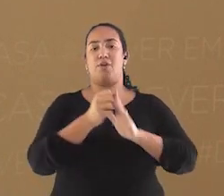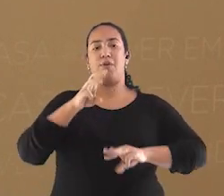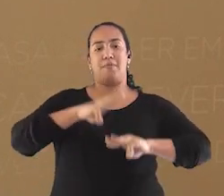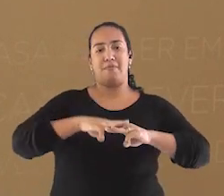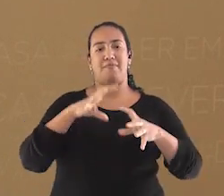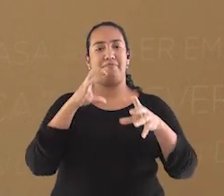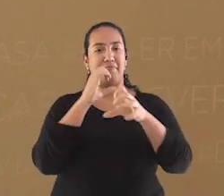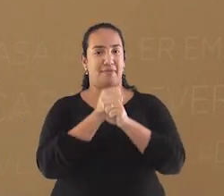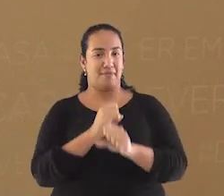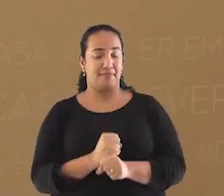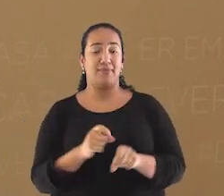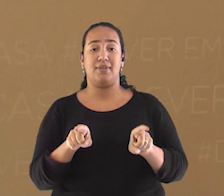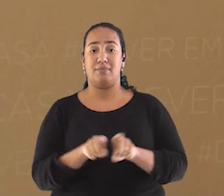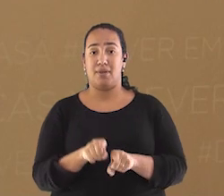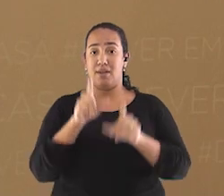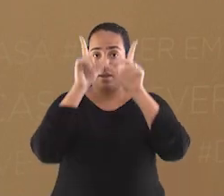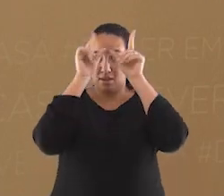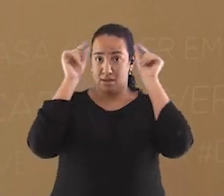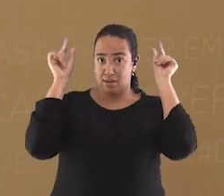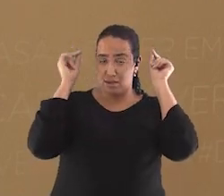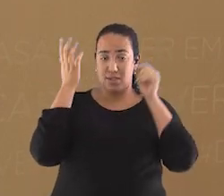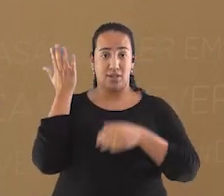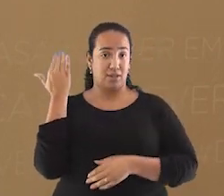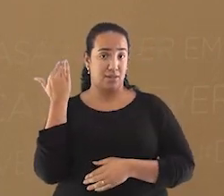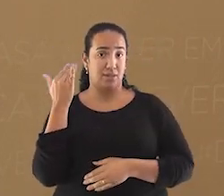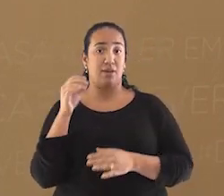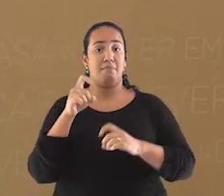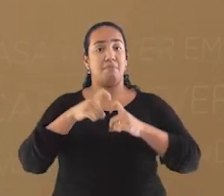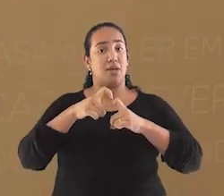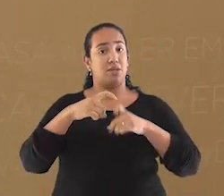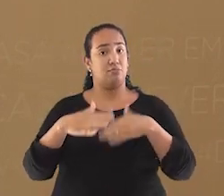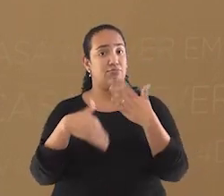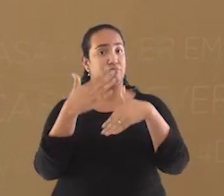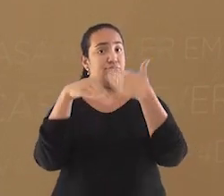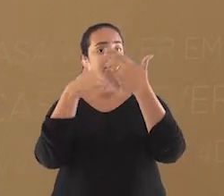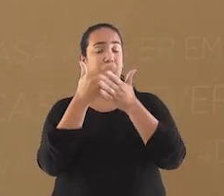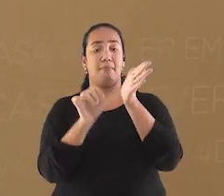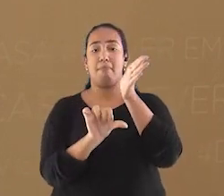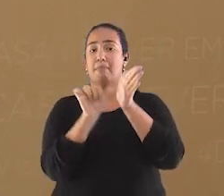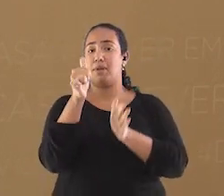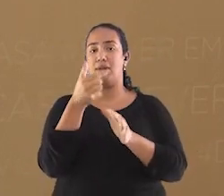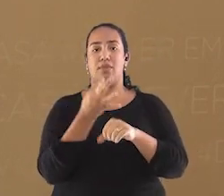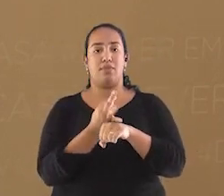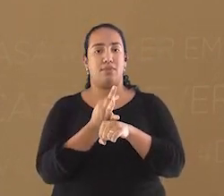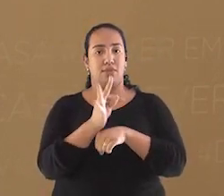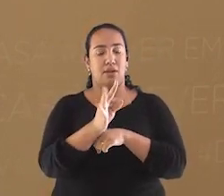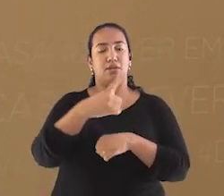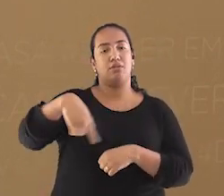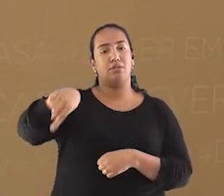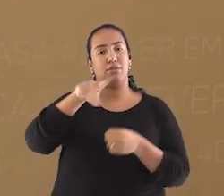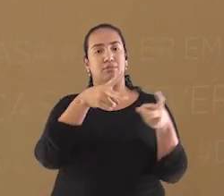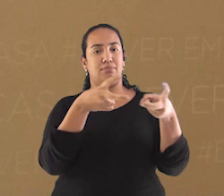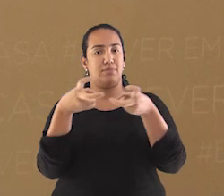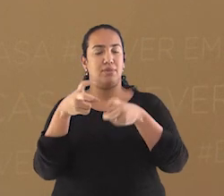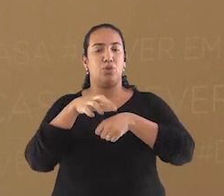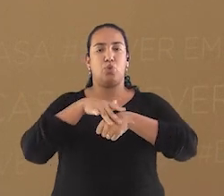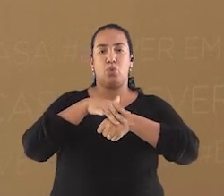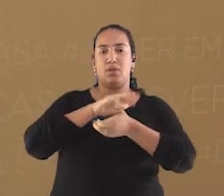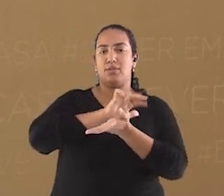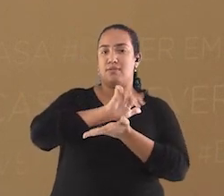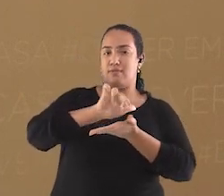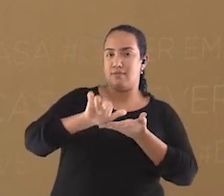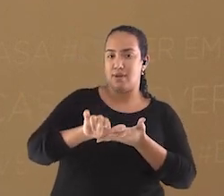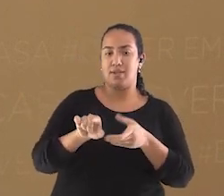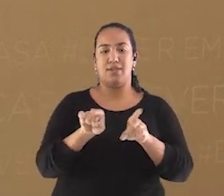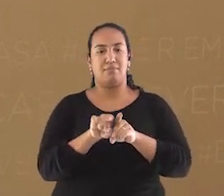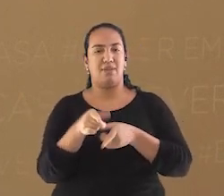geométricas. Também foi na Grécia Antiga que a medicina se desenvolveu, com as primeiras técnicas para identificação de doenças,